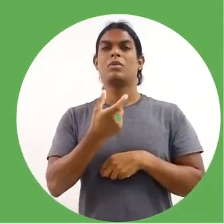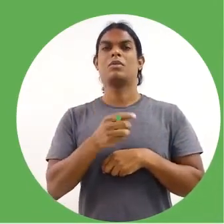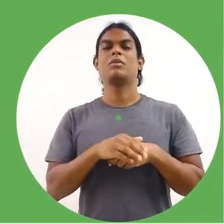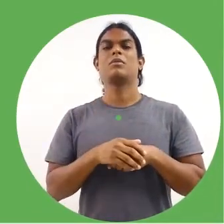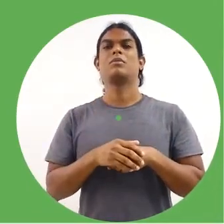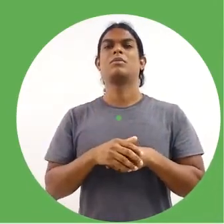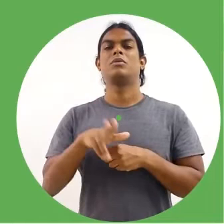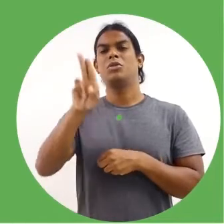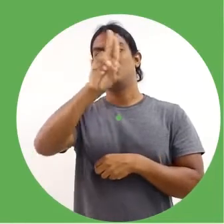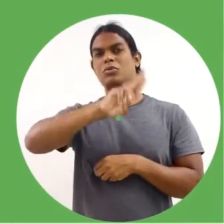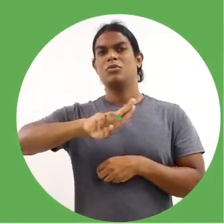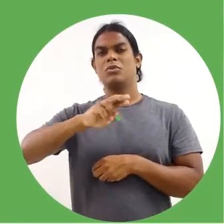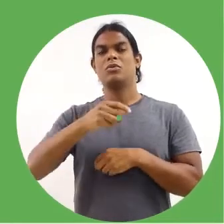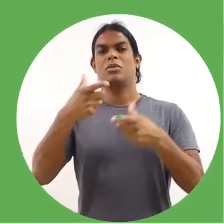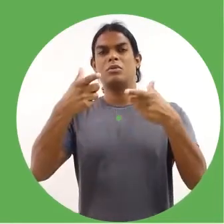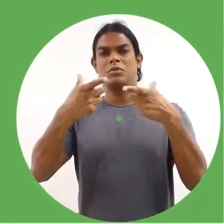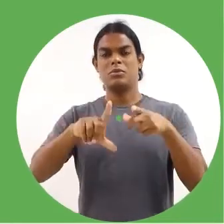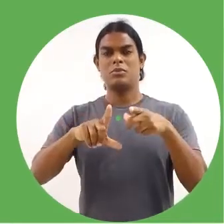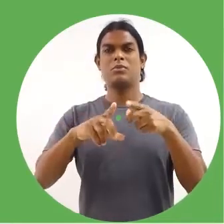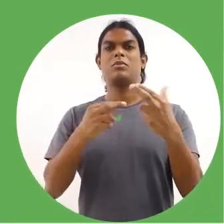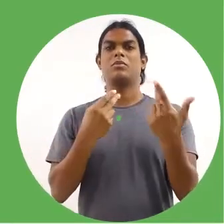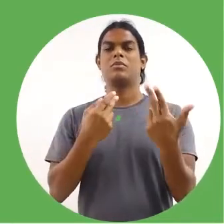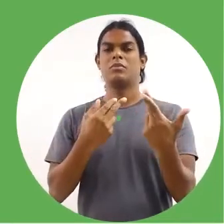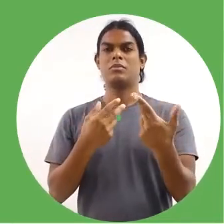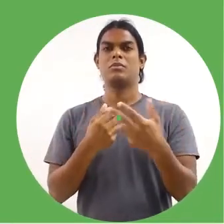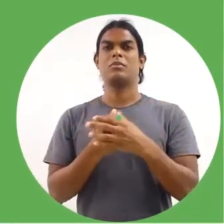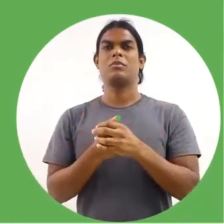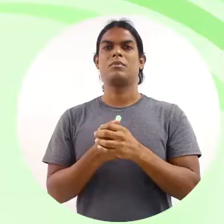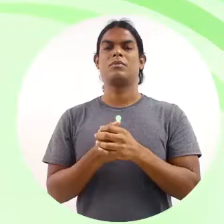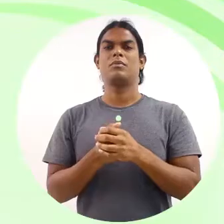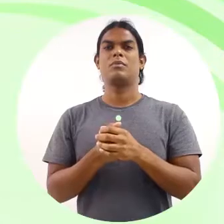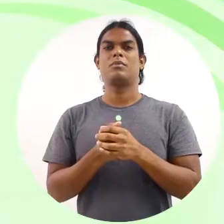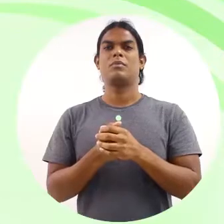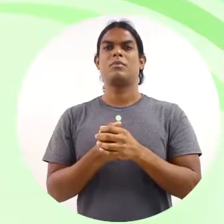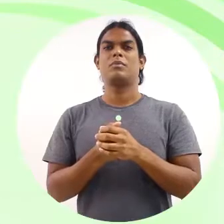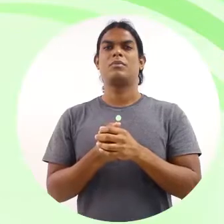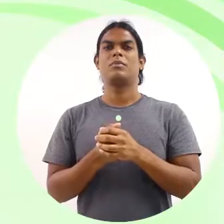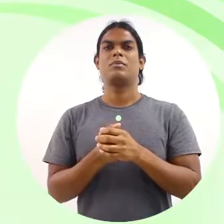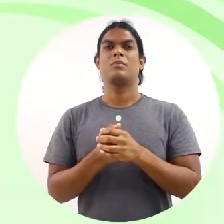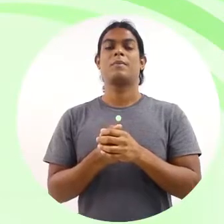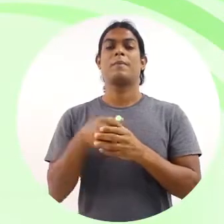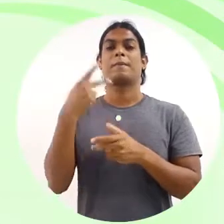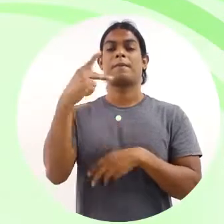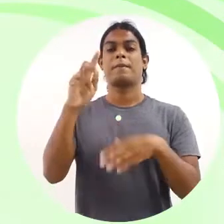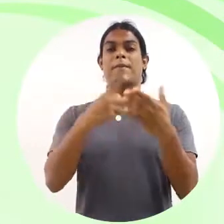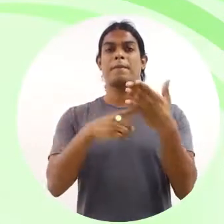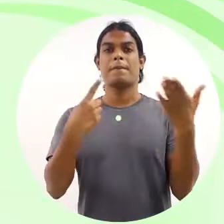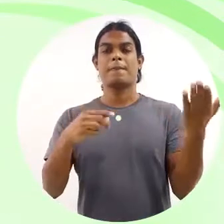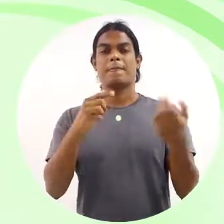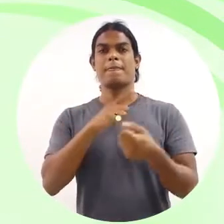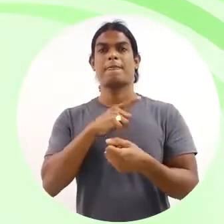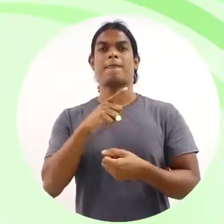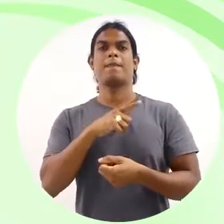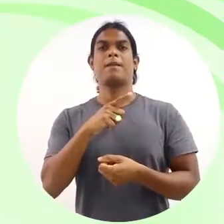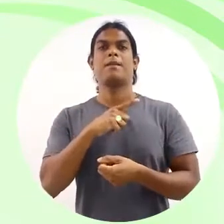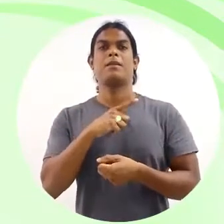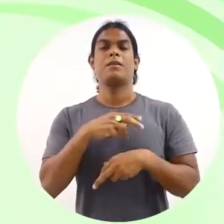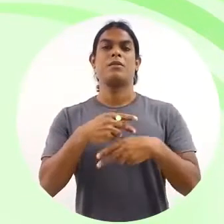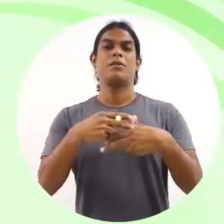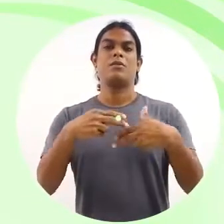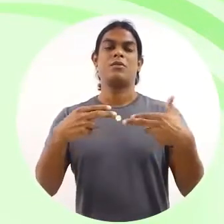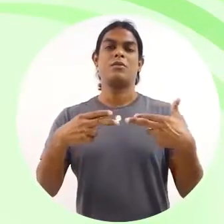também encontramos sites que reúnem podcasts sobre educação. Então, na apostila de vocês, nós temos lá